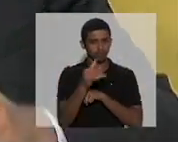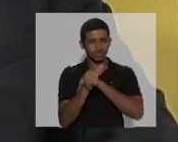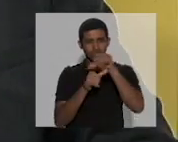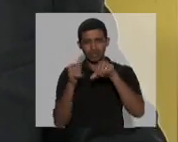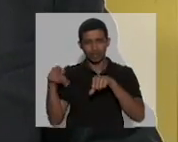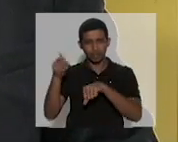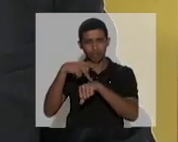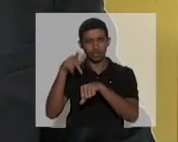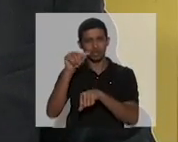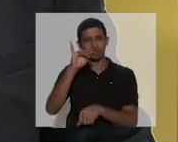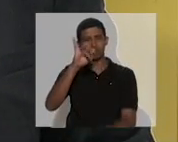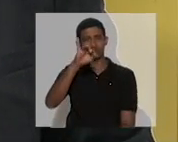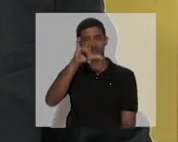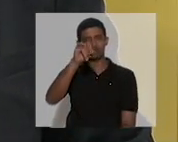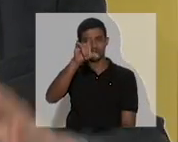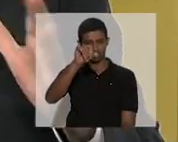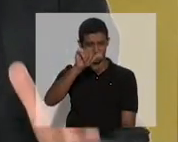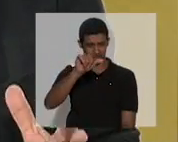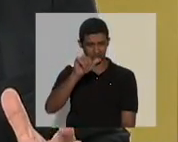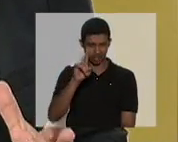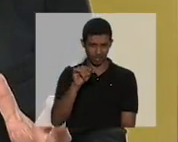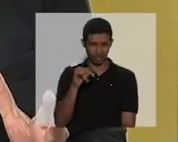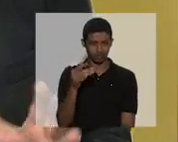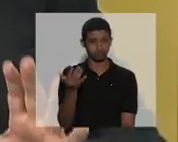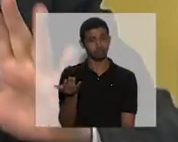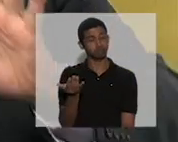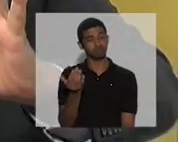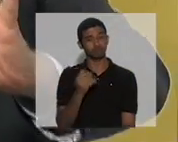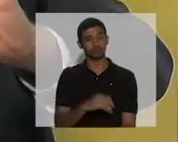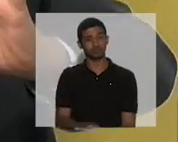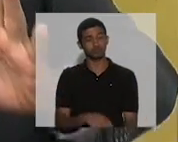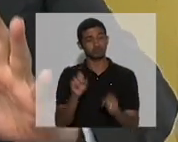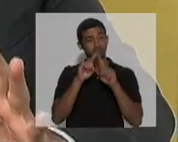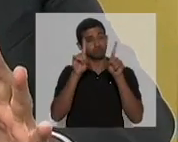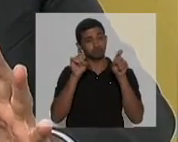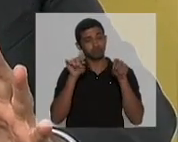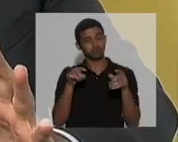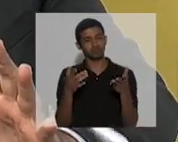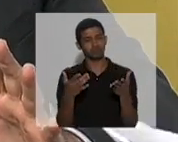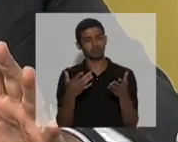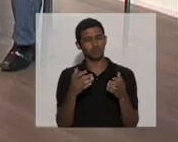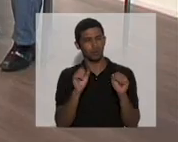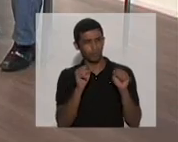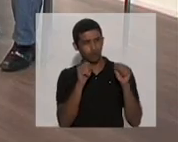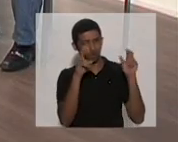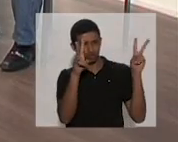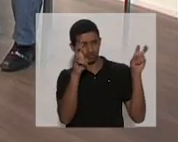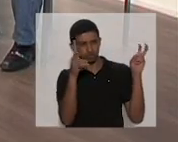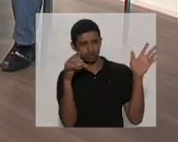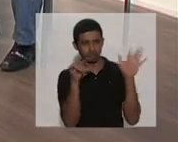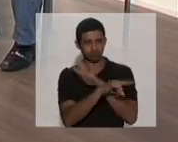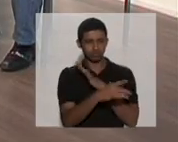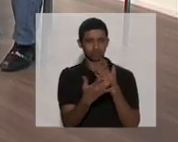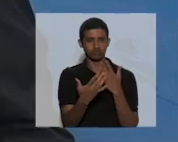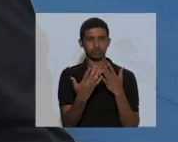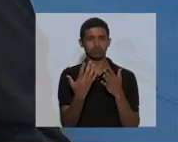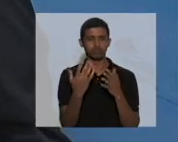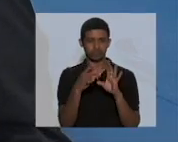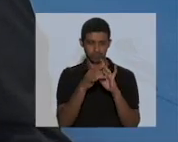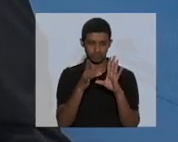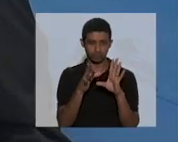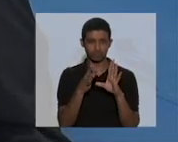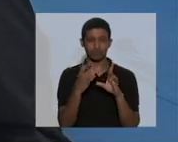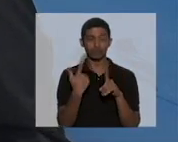de Barcelona? Será? Isso é uma questão. Posso fazer um parênteses, se Pode. me permite? Porque o